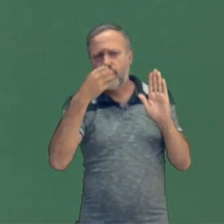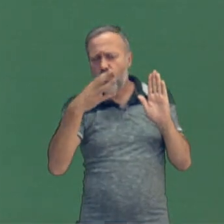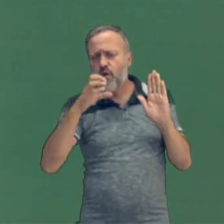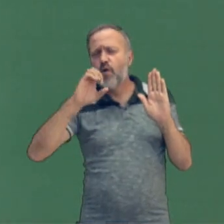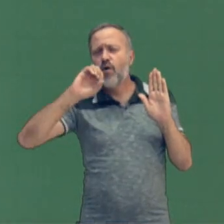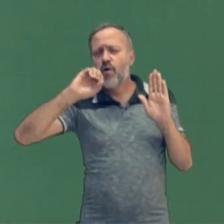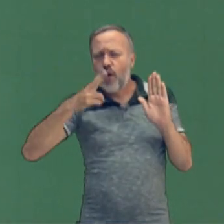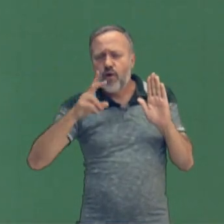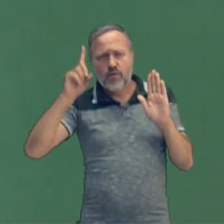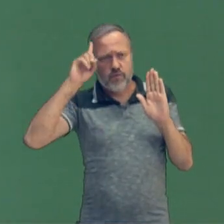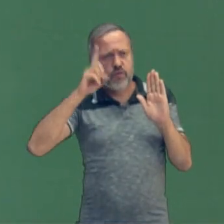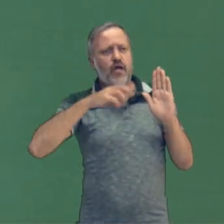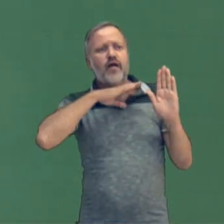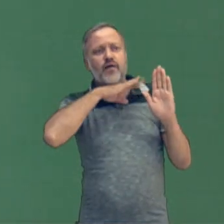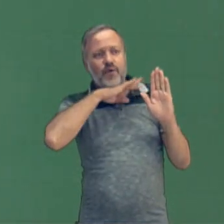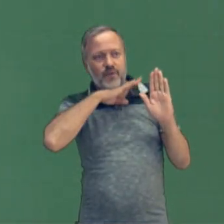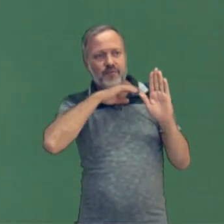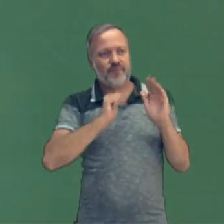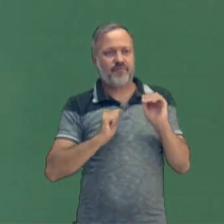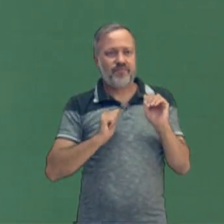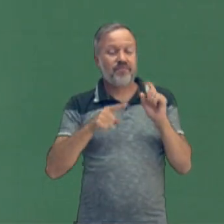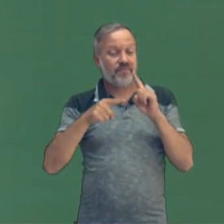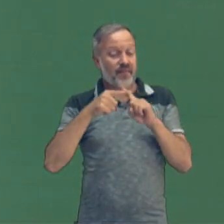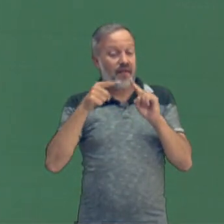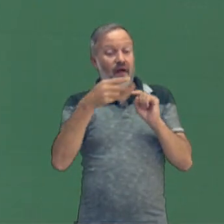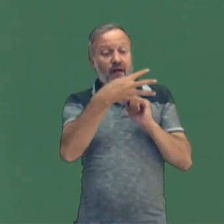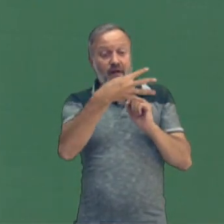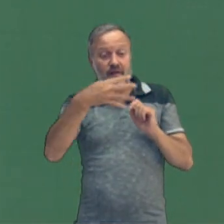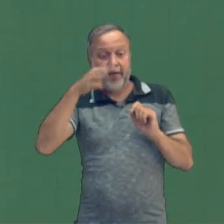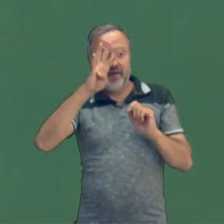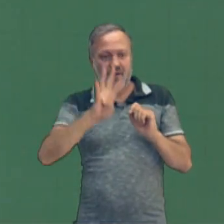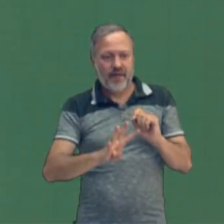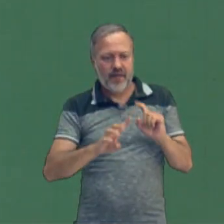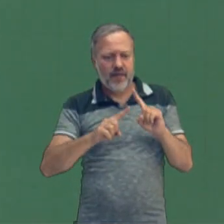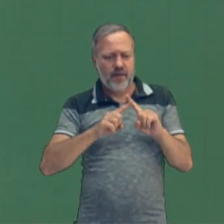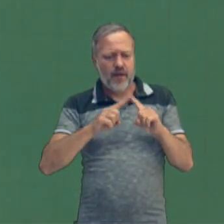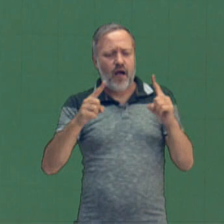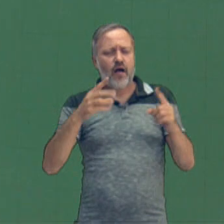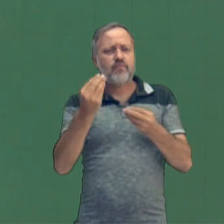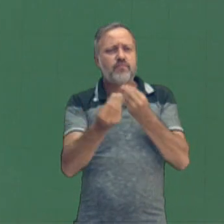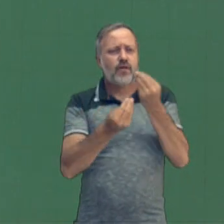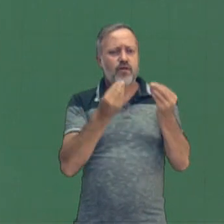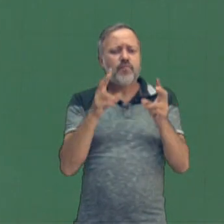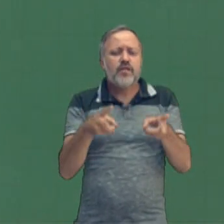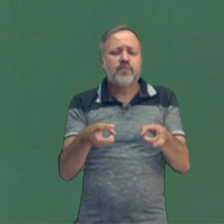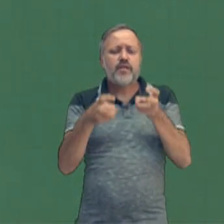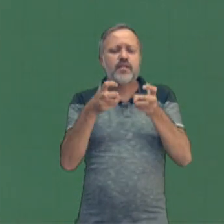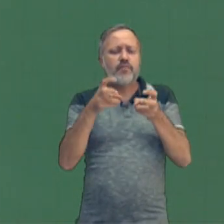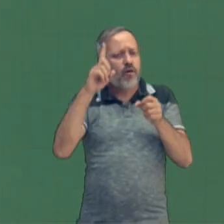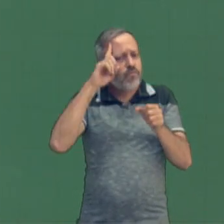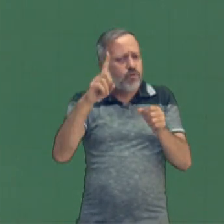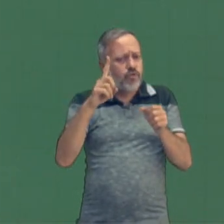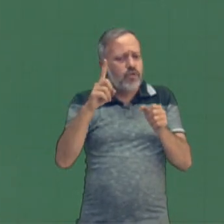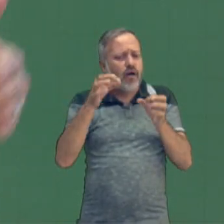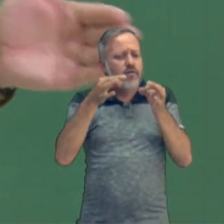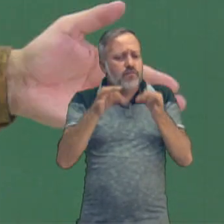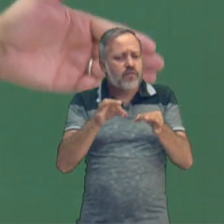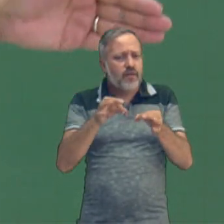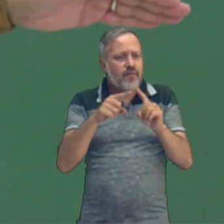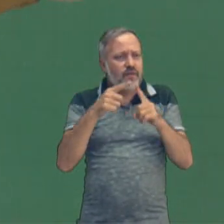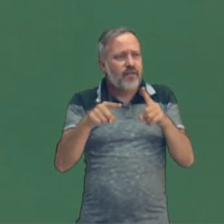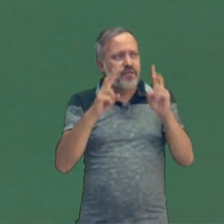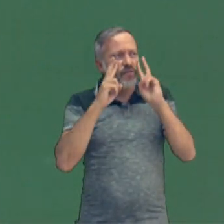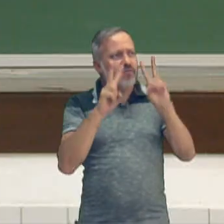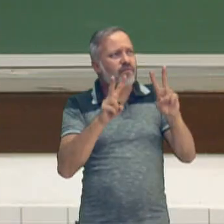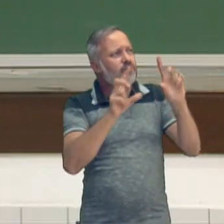pela humanidade, ele é um calendário lunar, ou seja, ele observa e tenta fixar as fases da